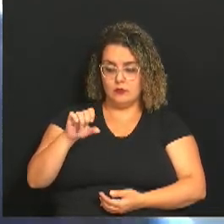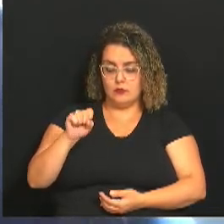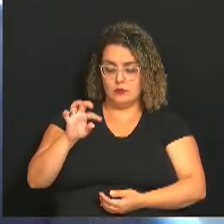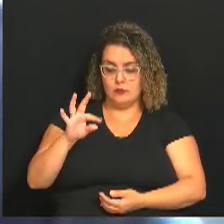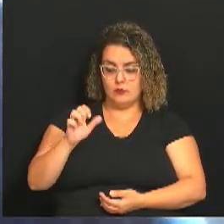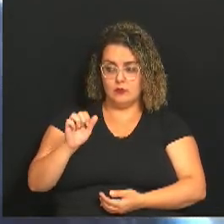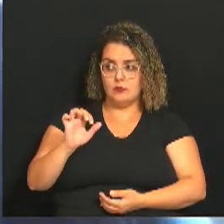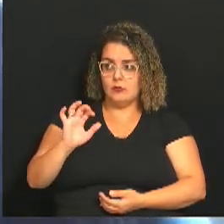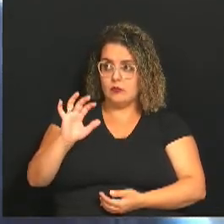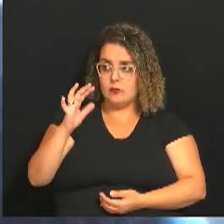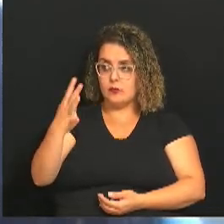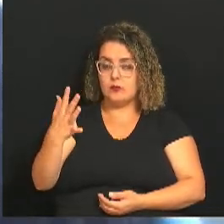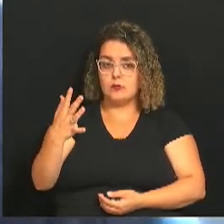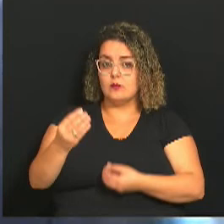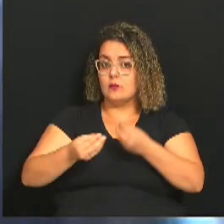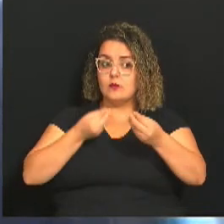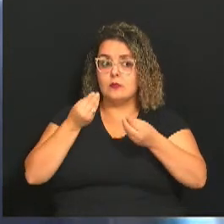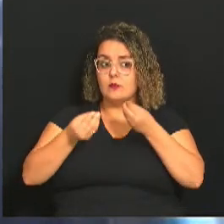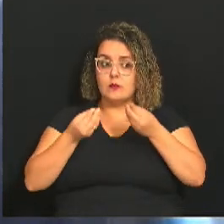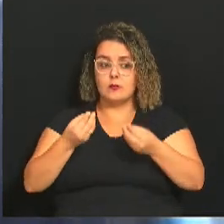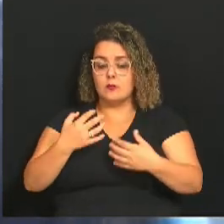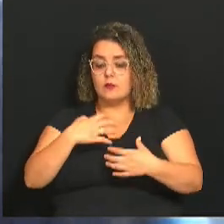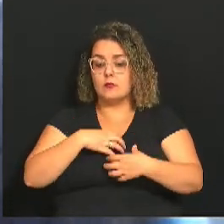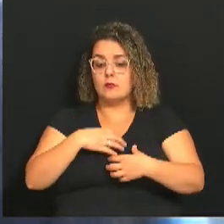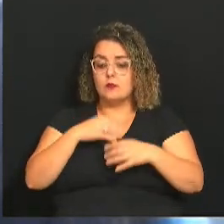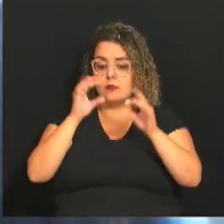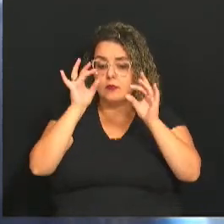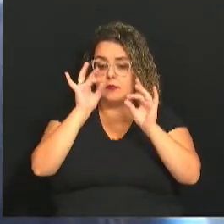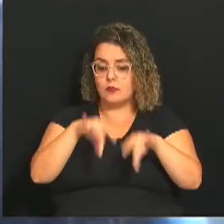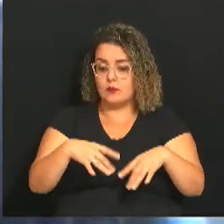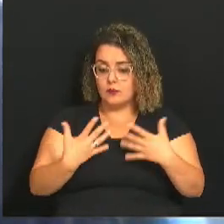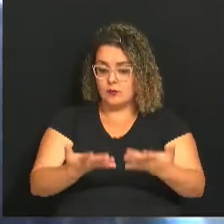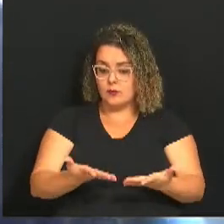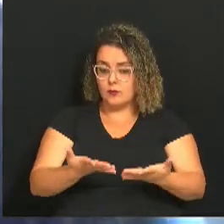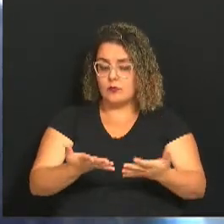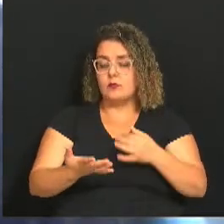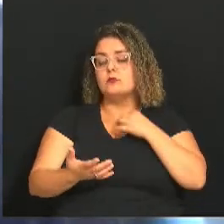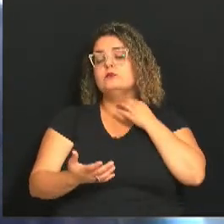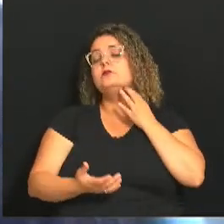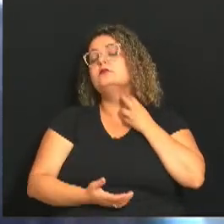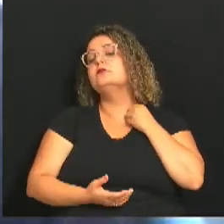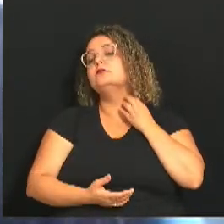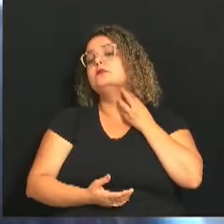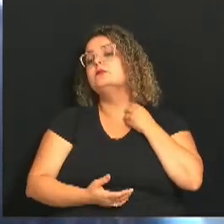evento, qual é a forma mais efetiva de comunicar isso à população?